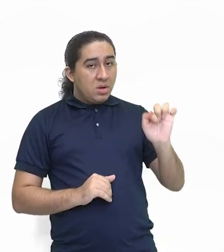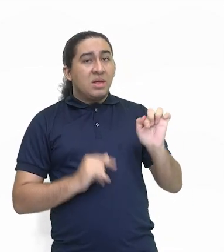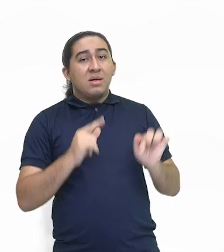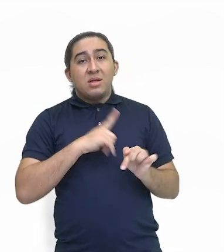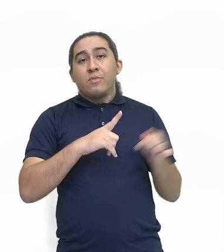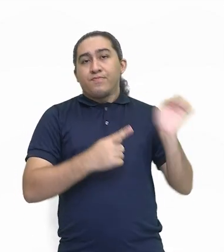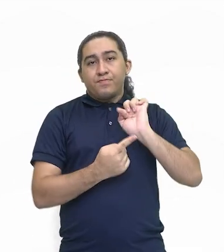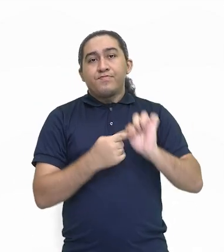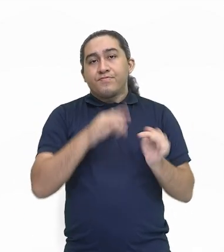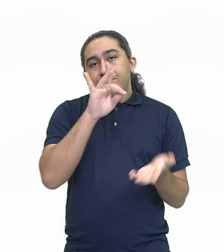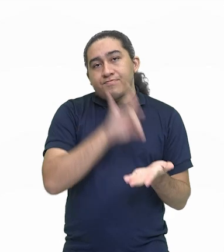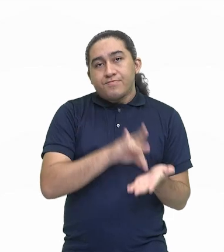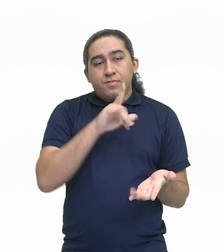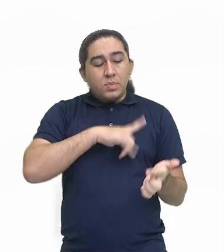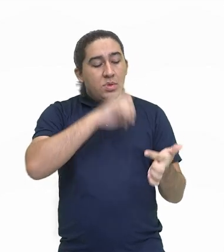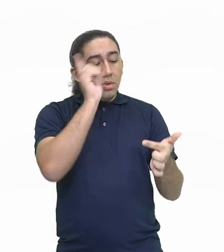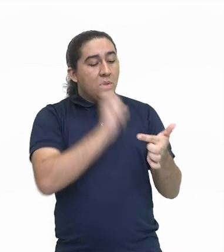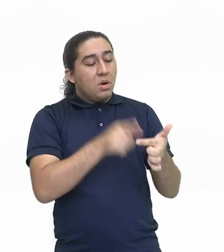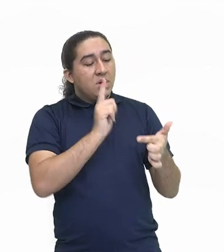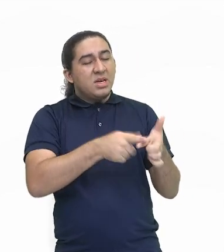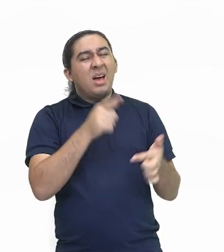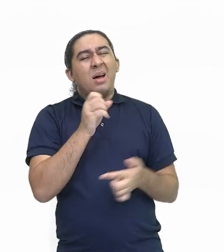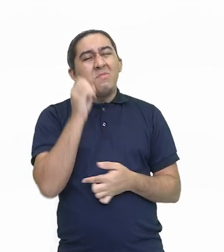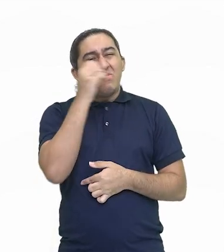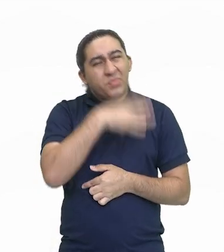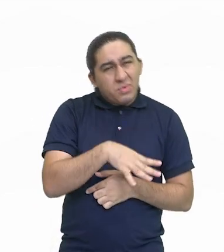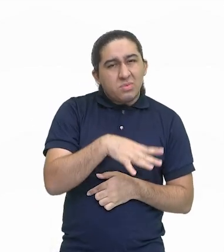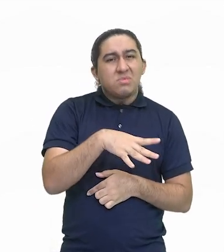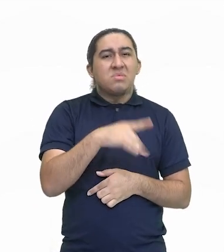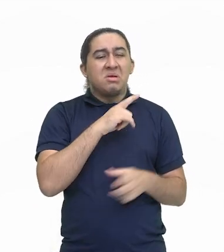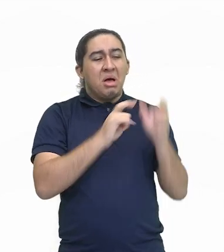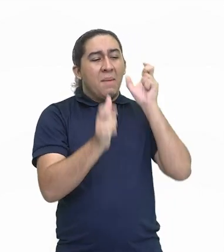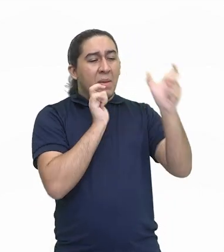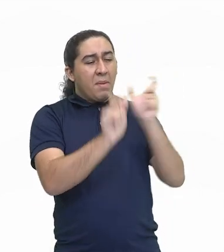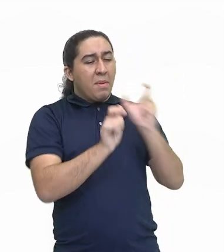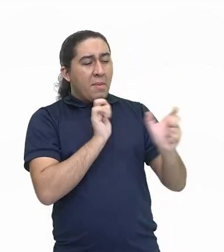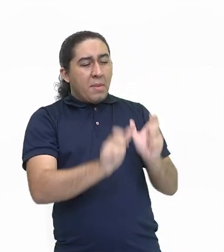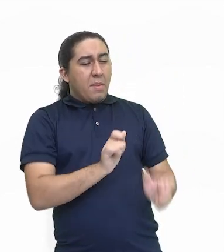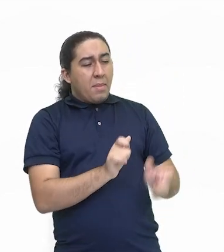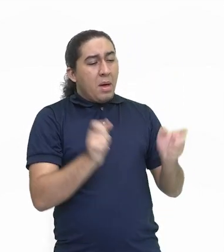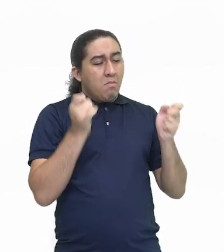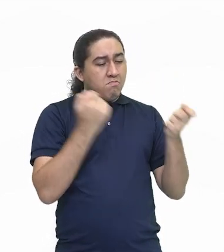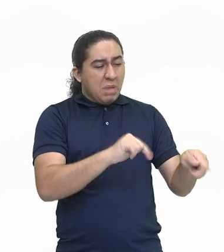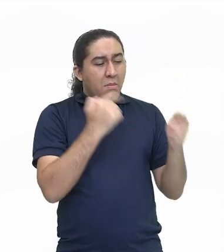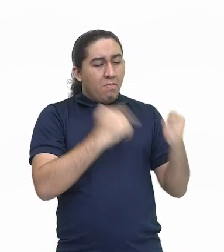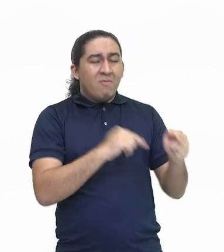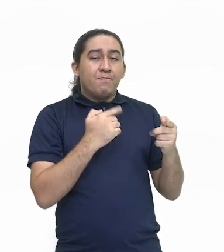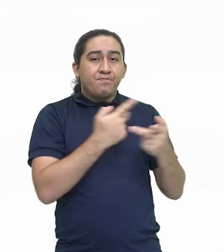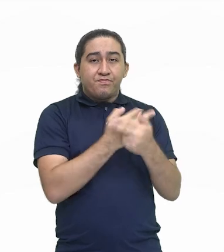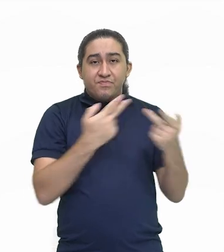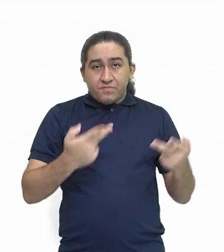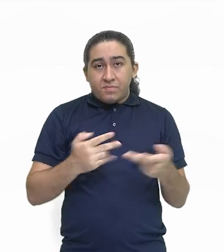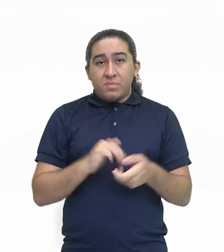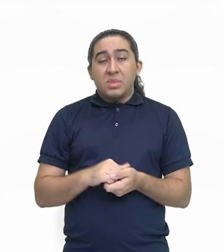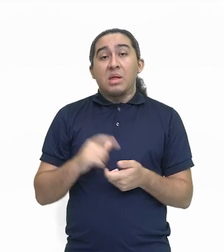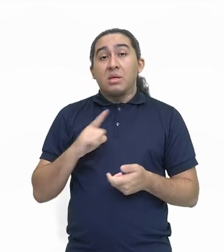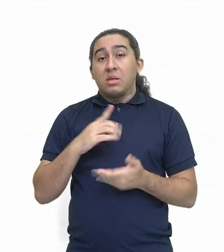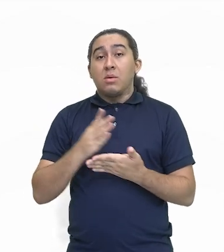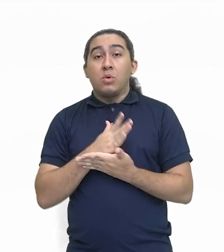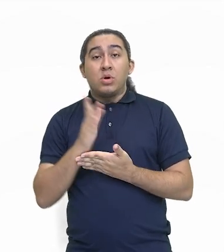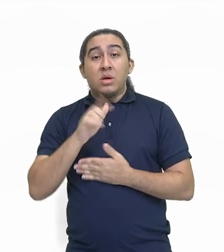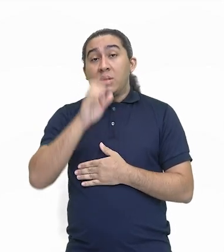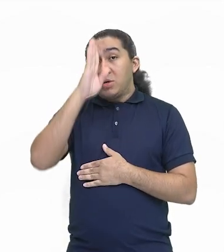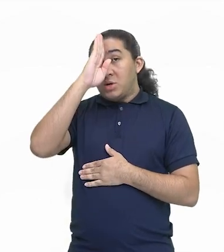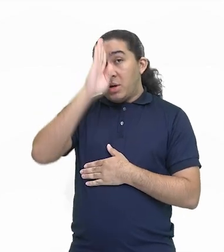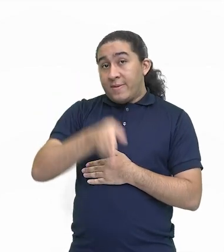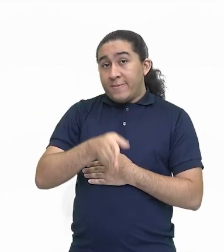mesmo de agredir e ofender. Tem muitos que ele vai direto, né,